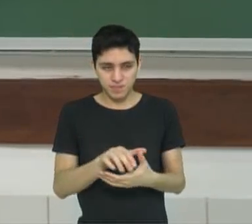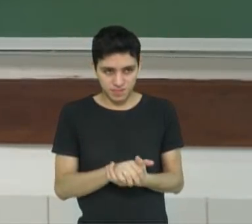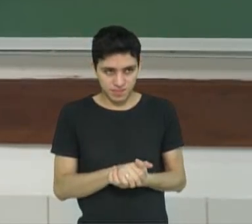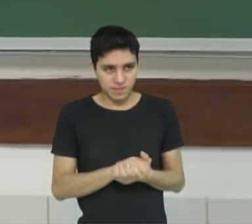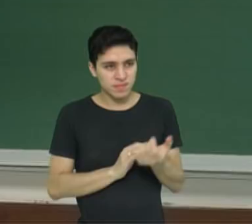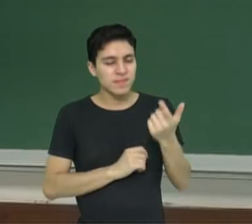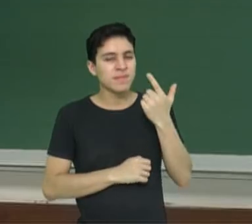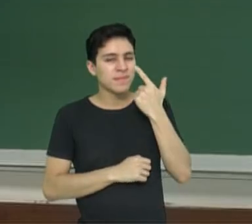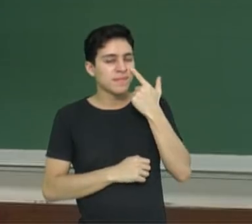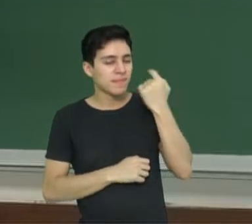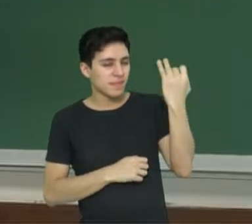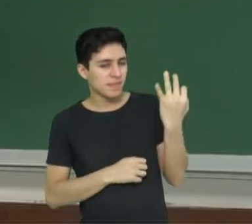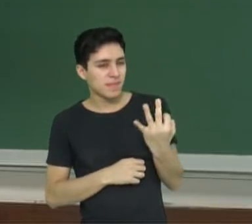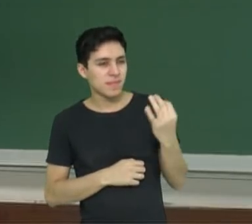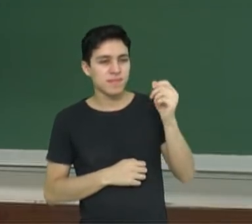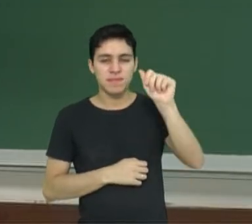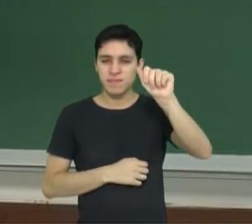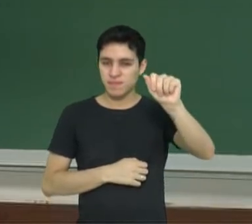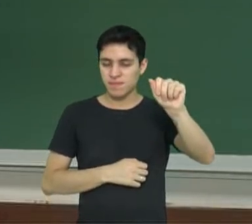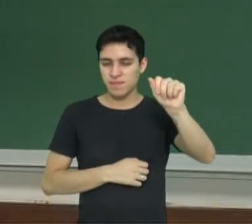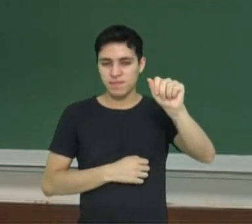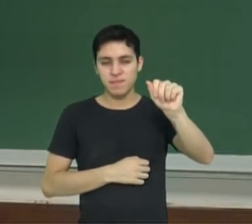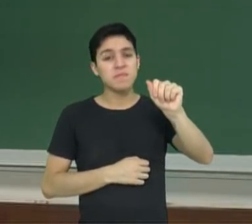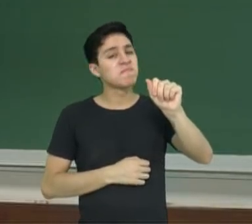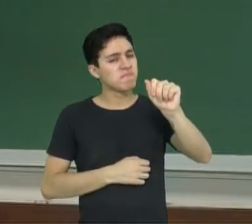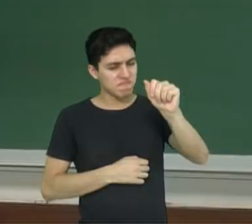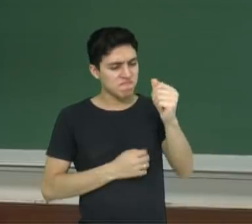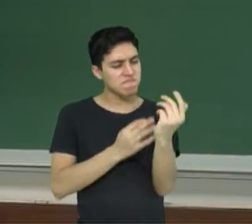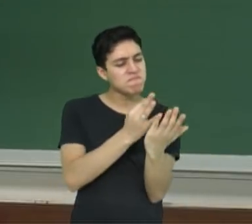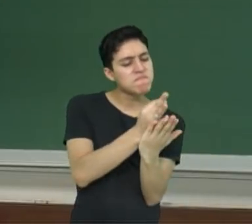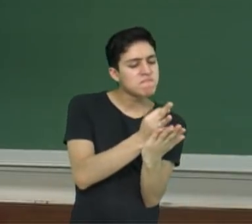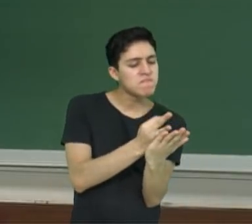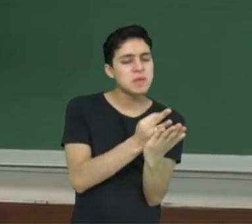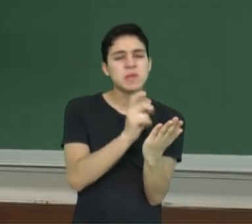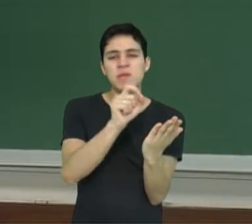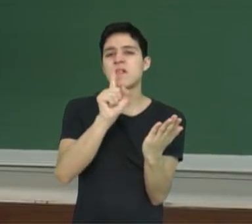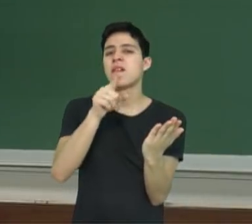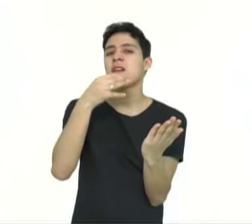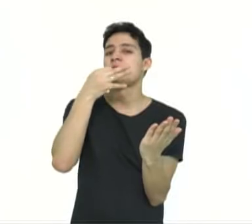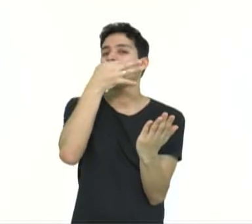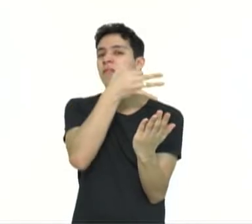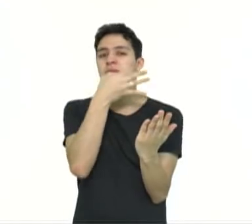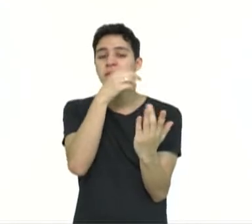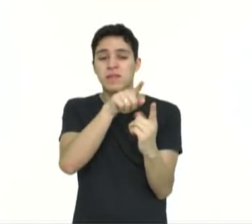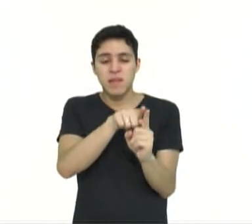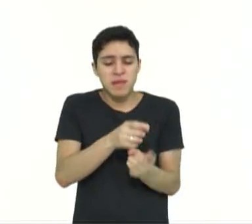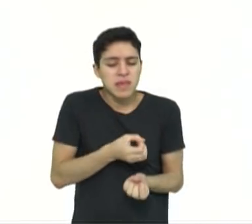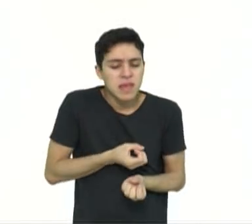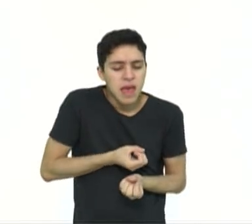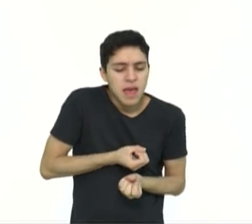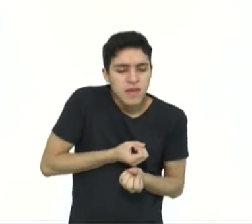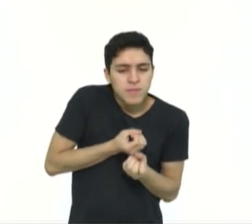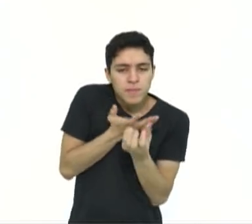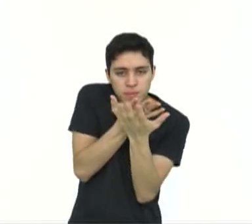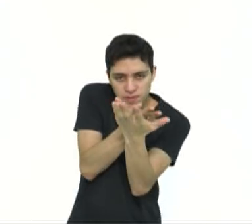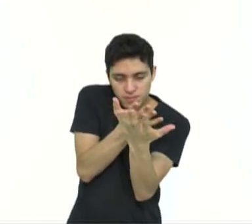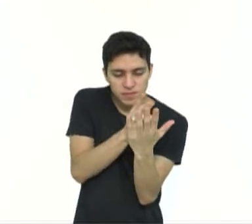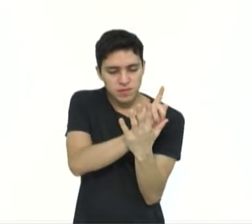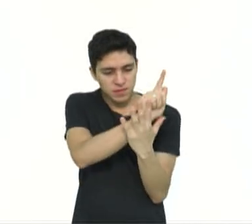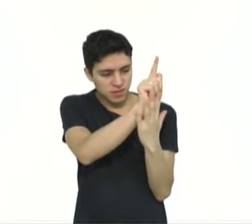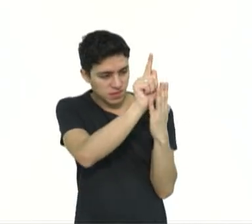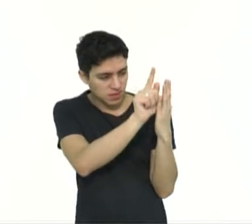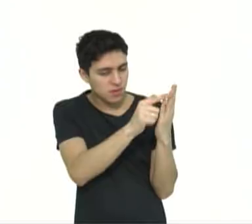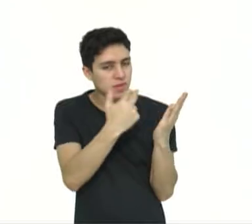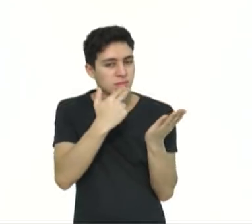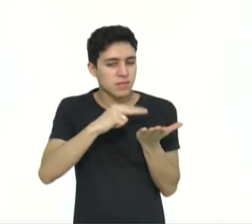Letra A. Então, o texto, o tipo textual aqui é argumentativo e expositivo. O gênero textual da carta do